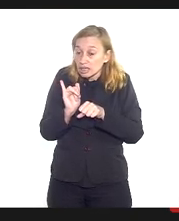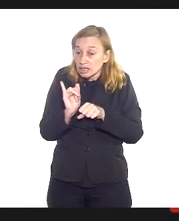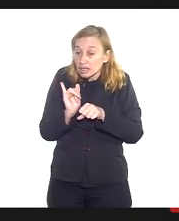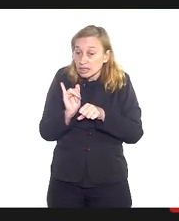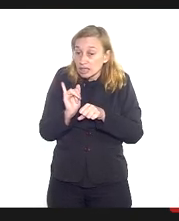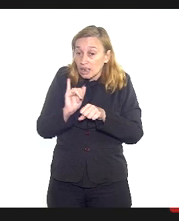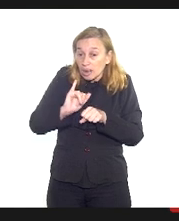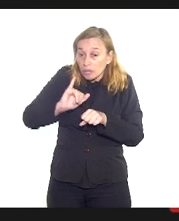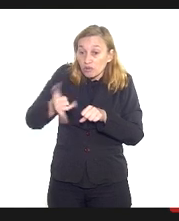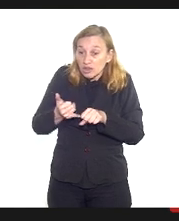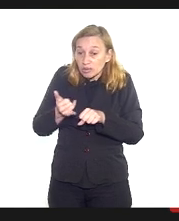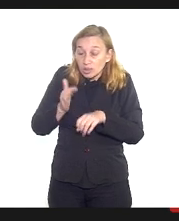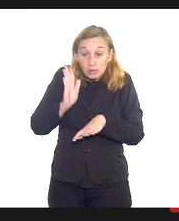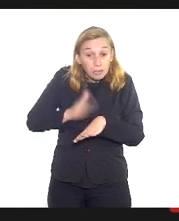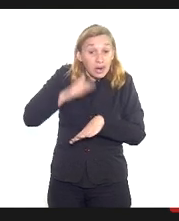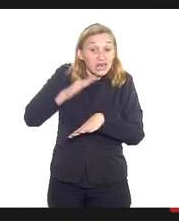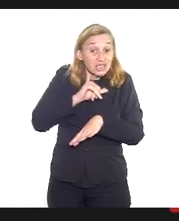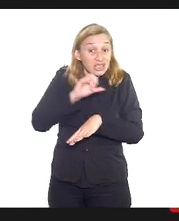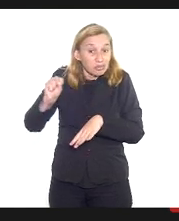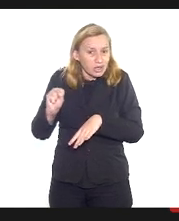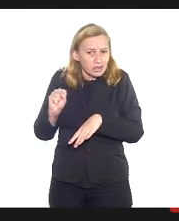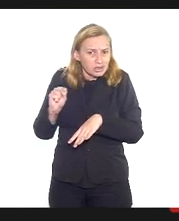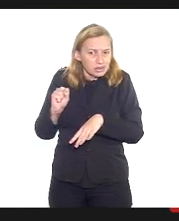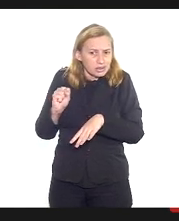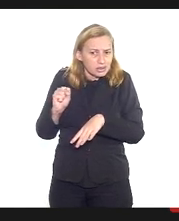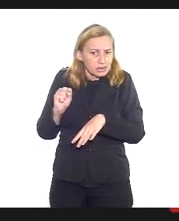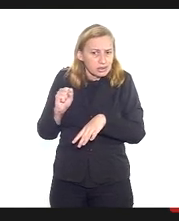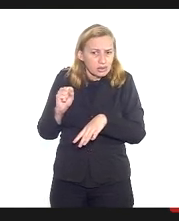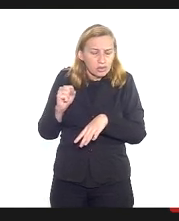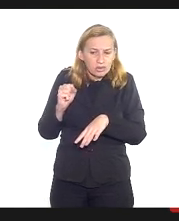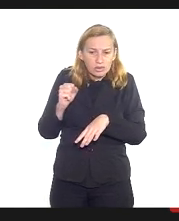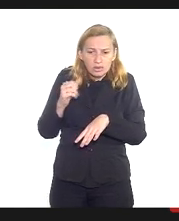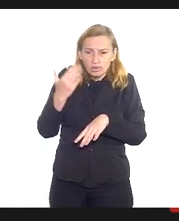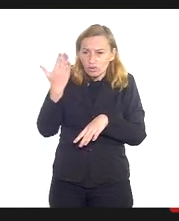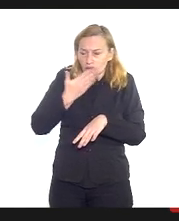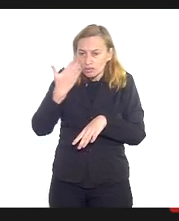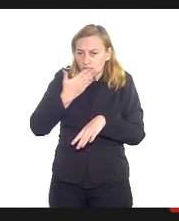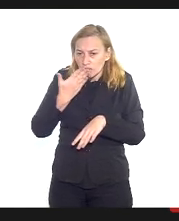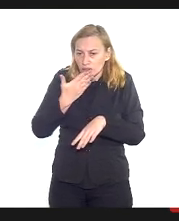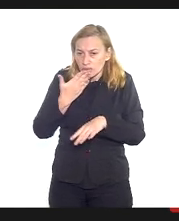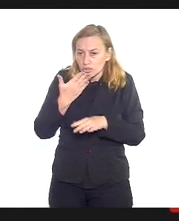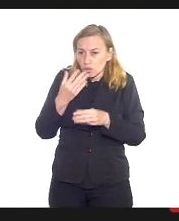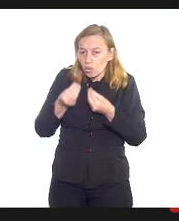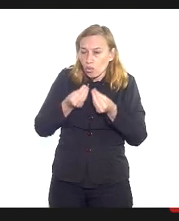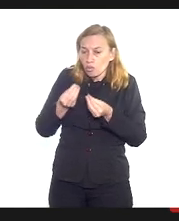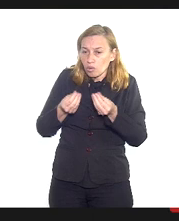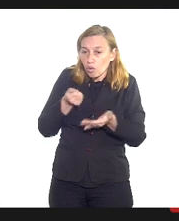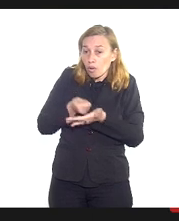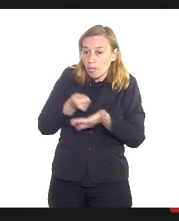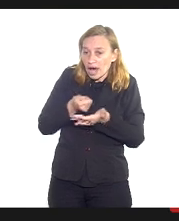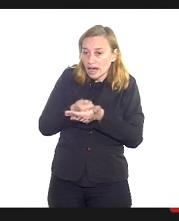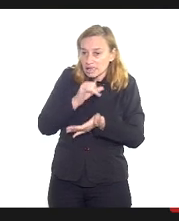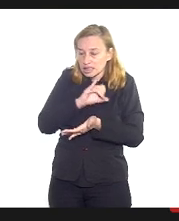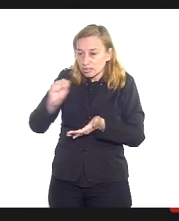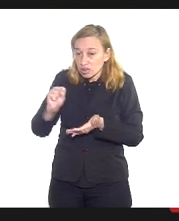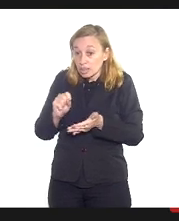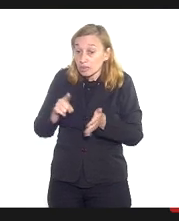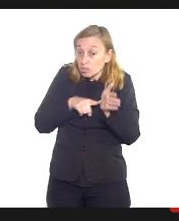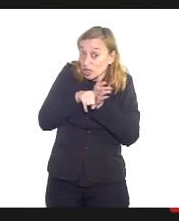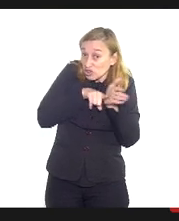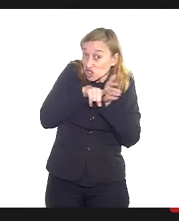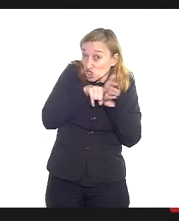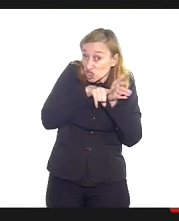um aproveitamento maior de crédito do ICMS. Nós não vimos brecha na legislação para cobrar este ICMS. Porém, quando nós fomos investigar